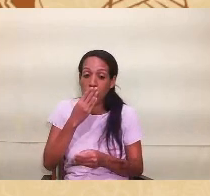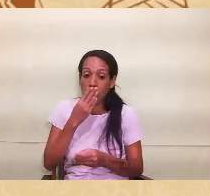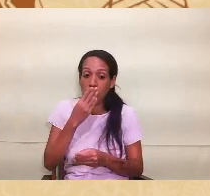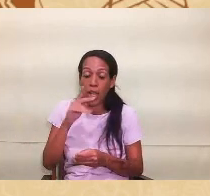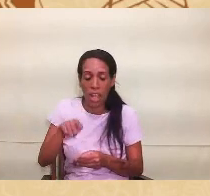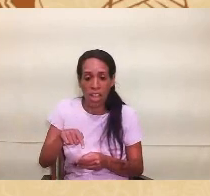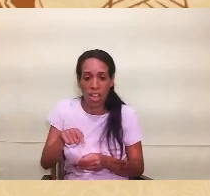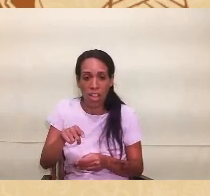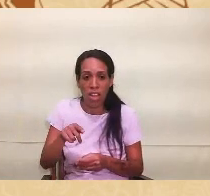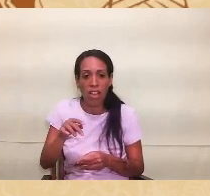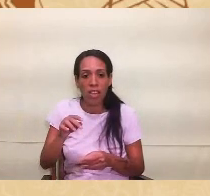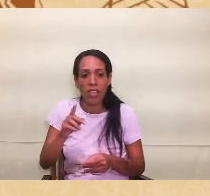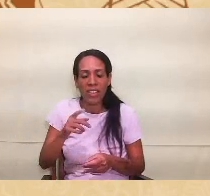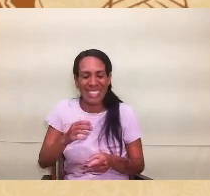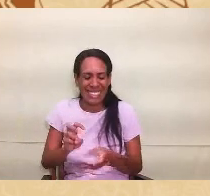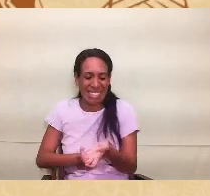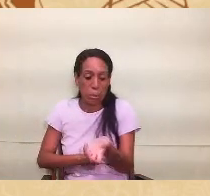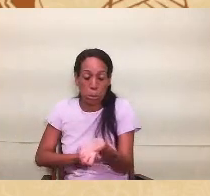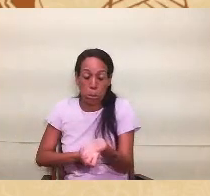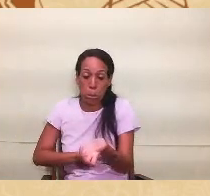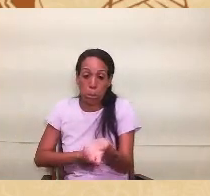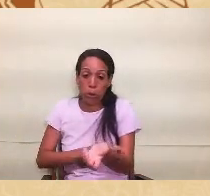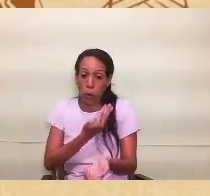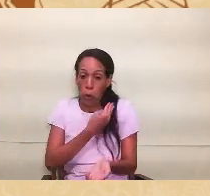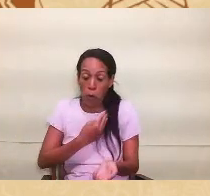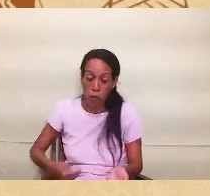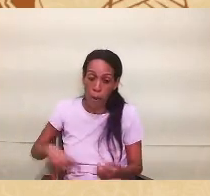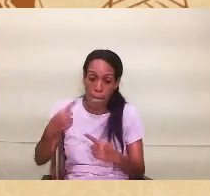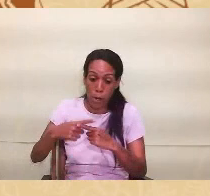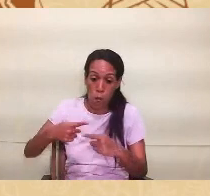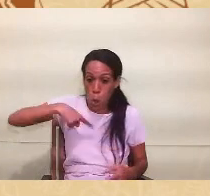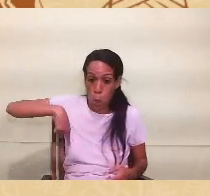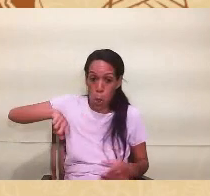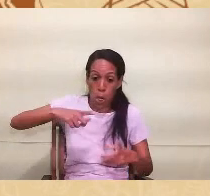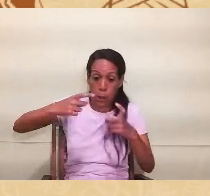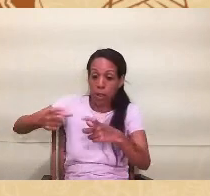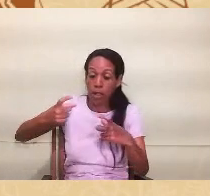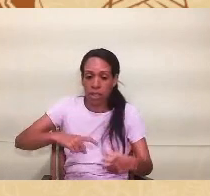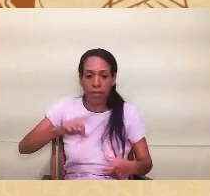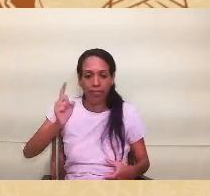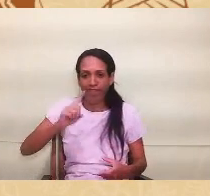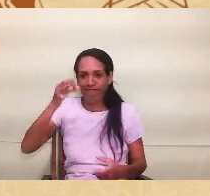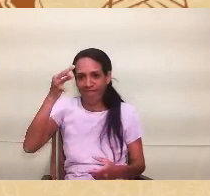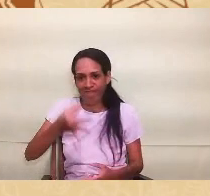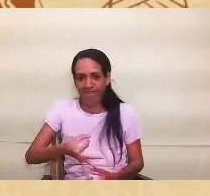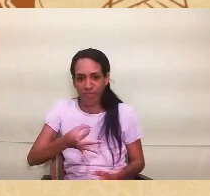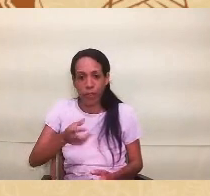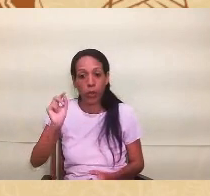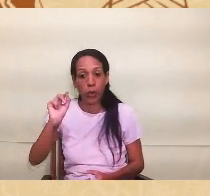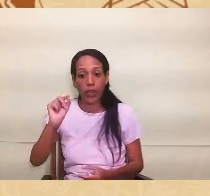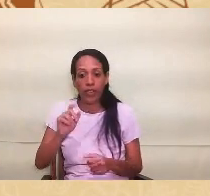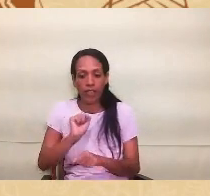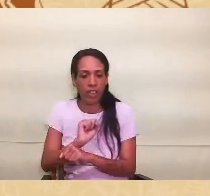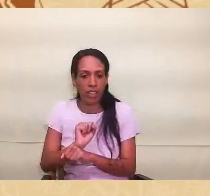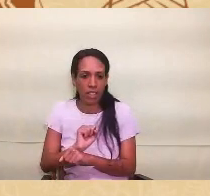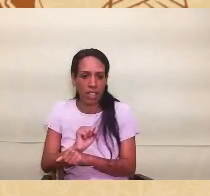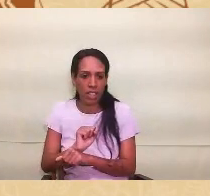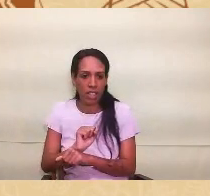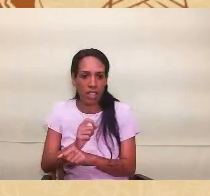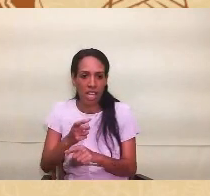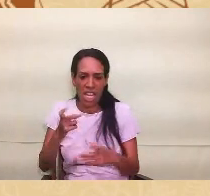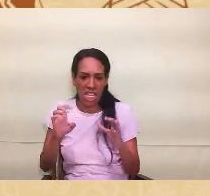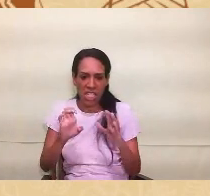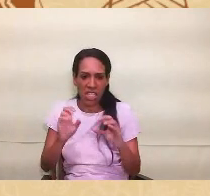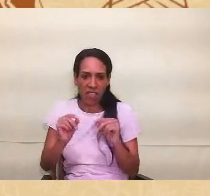irrita o governo. O que a gente faz? O nosso território, conforme eu disse, não foi oficializado. O que a gente faz? Fica esperando o Estado? Não. A gente faz